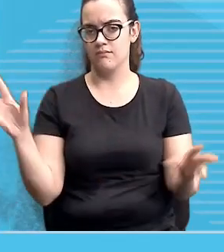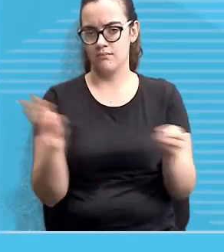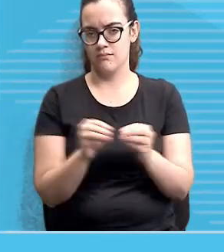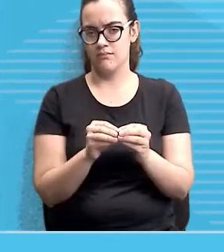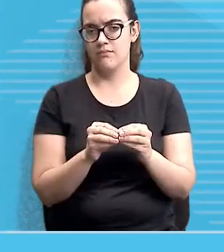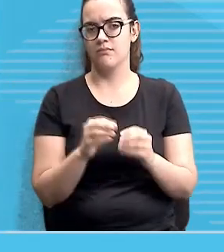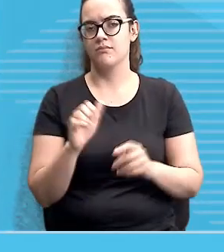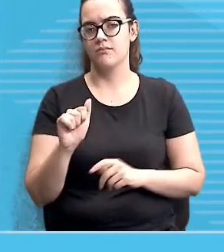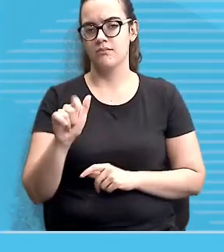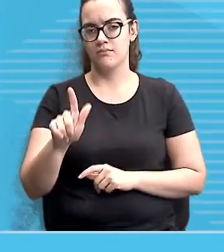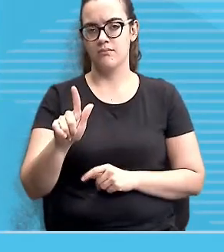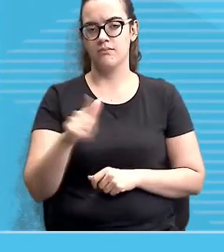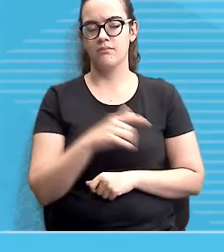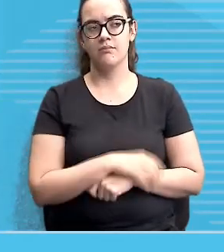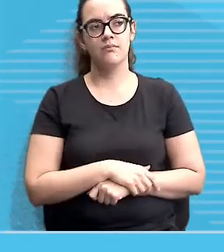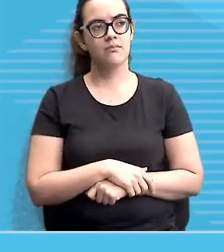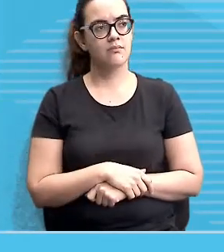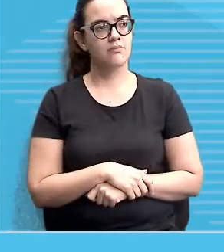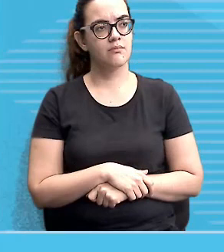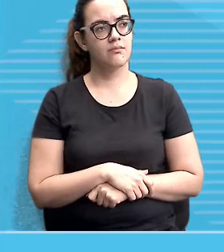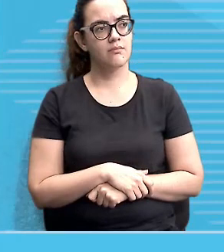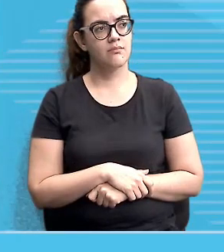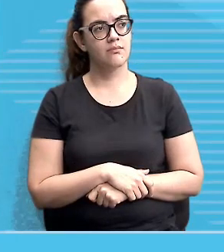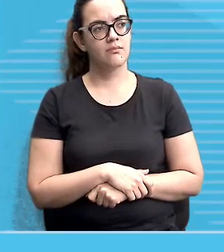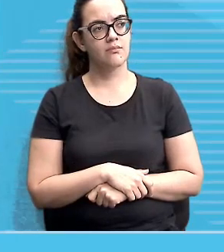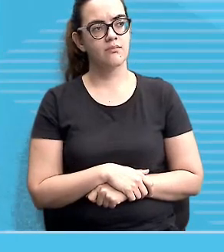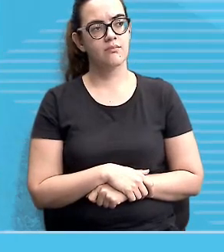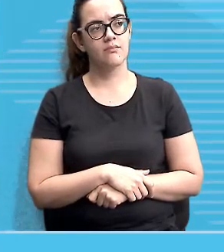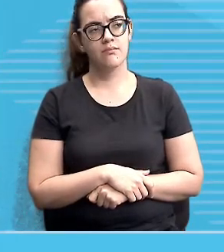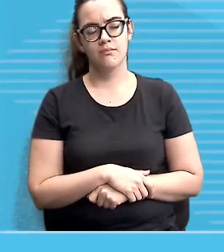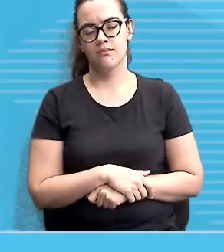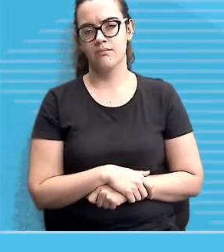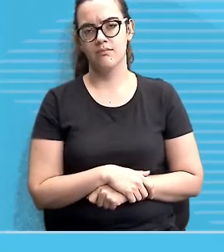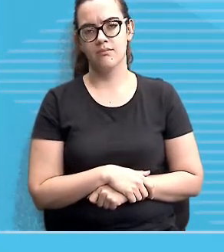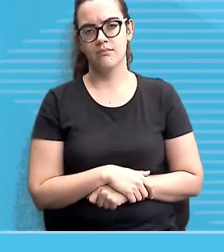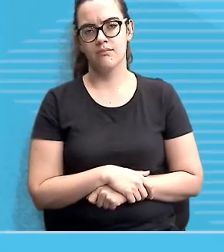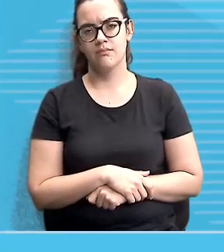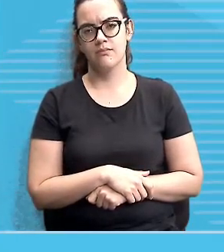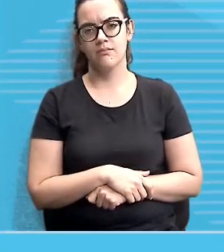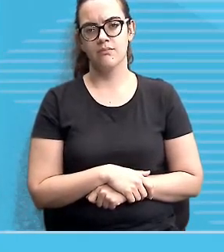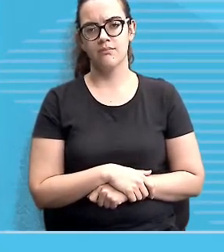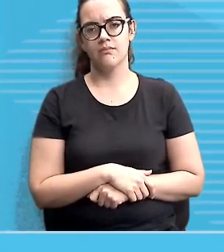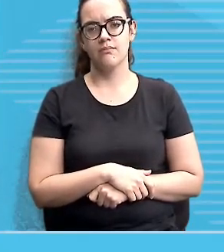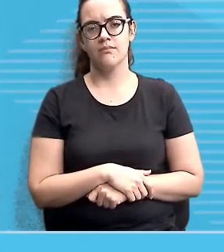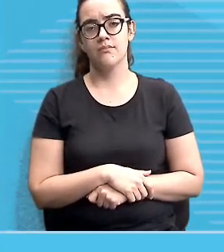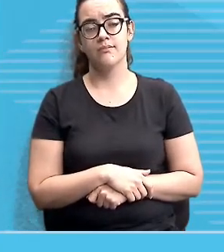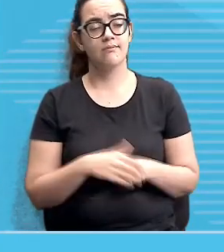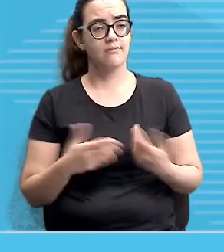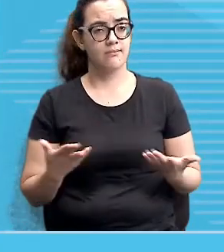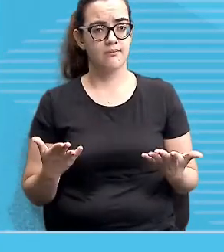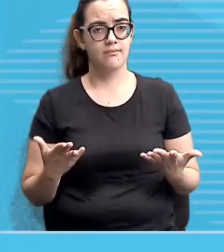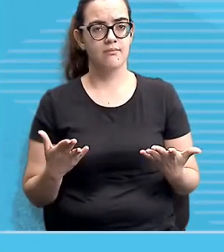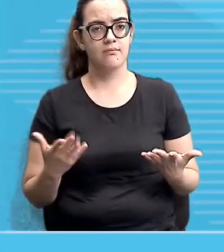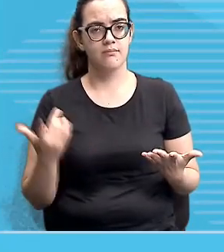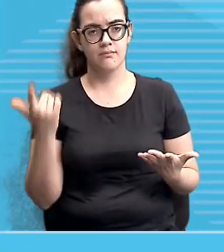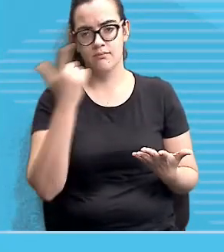E aí Ah tá então a capacidade